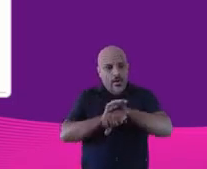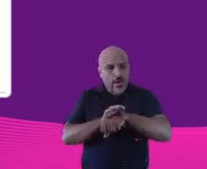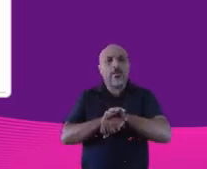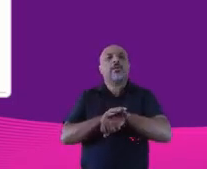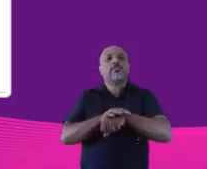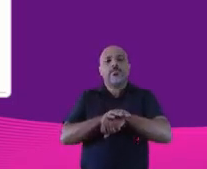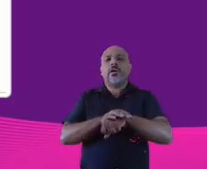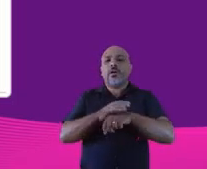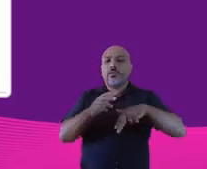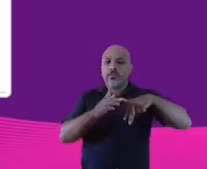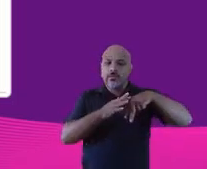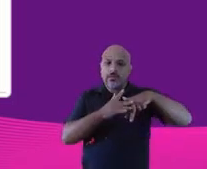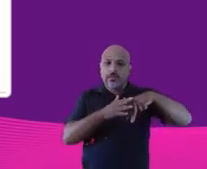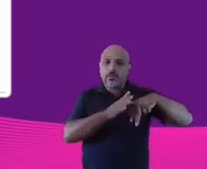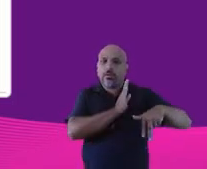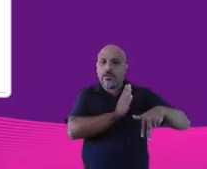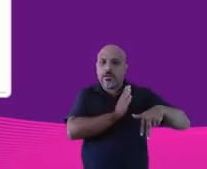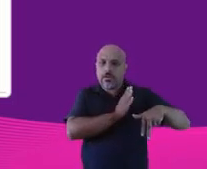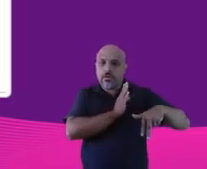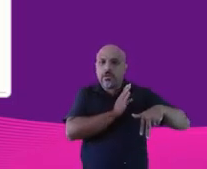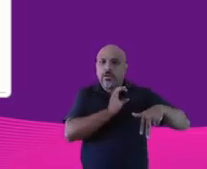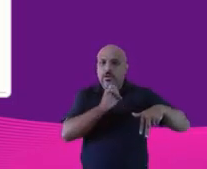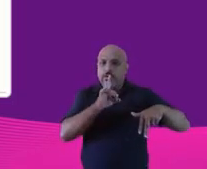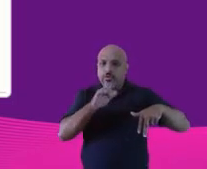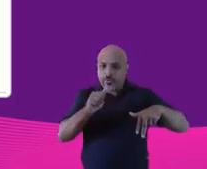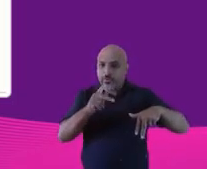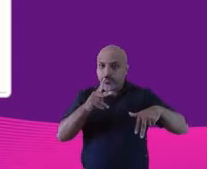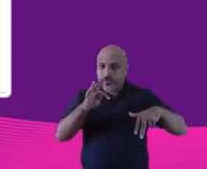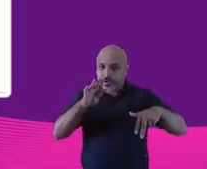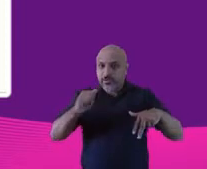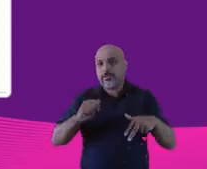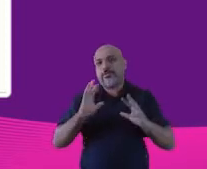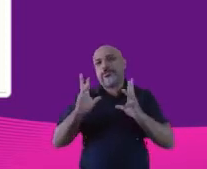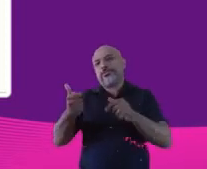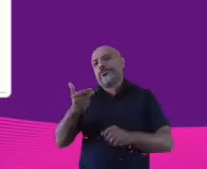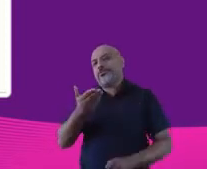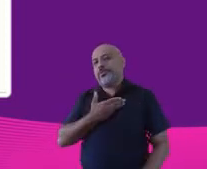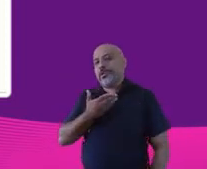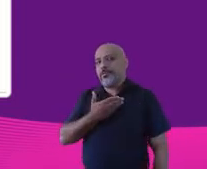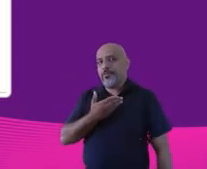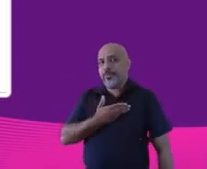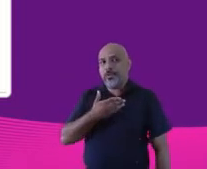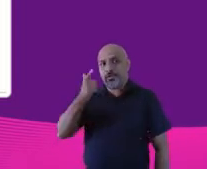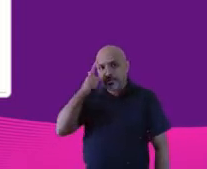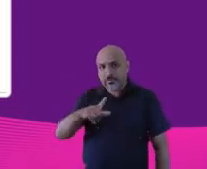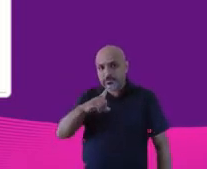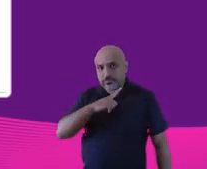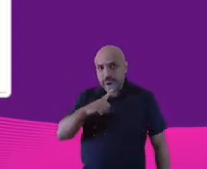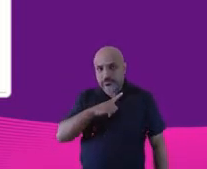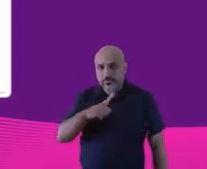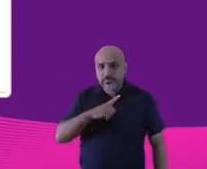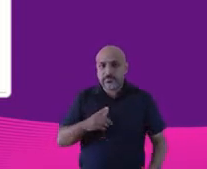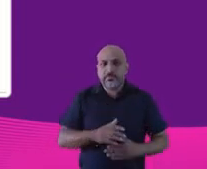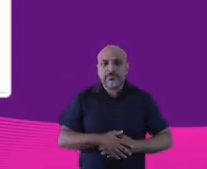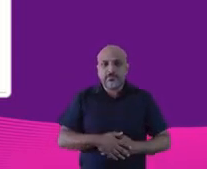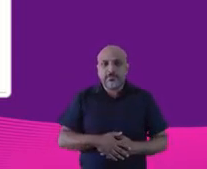paciente cardiopata, mas a gente sabe que nem todos os colegas eles